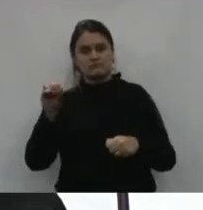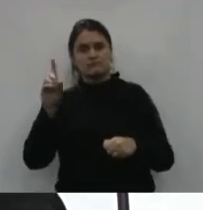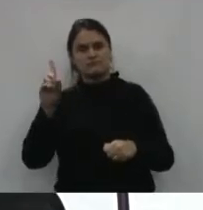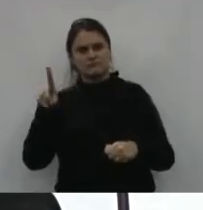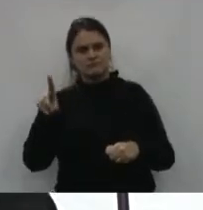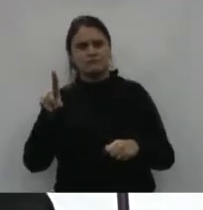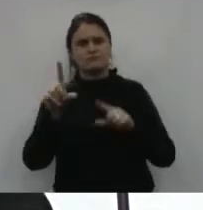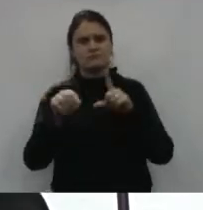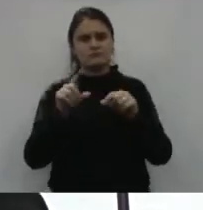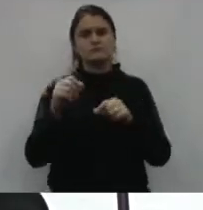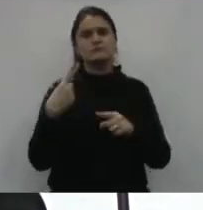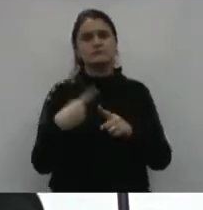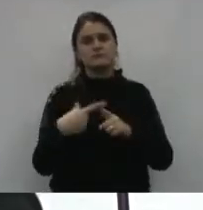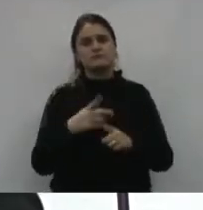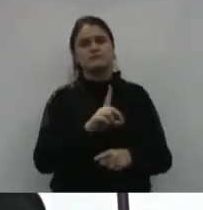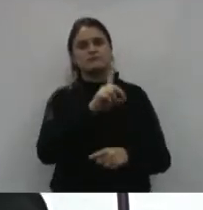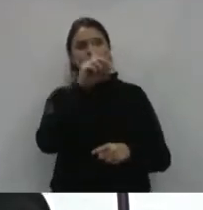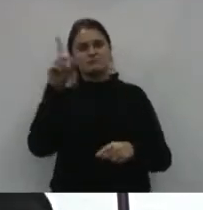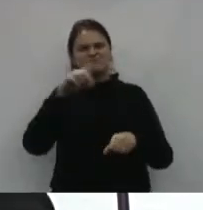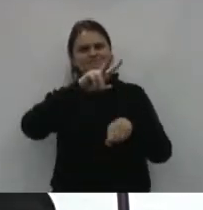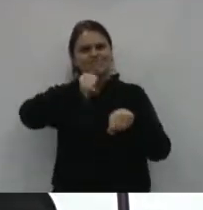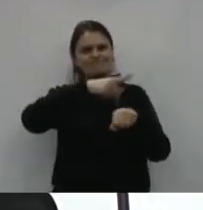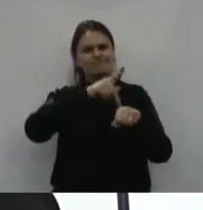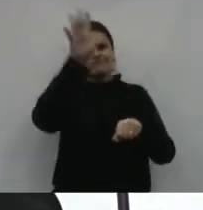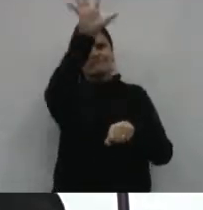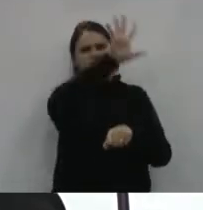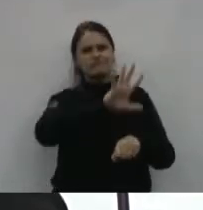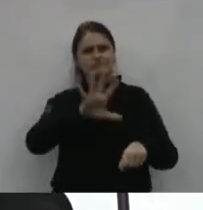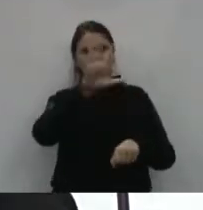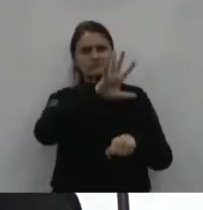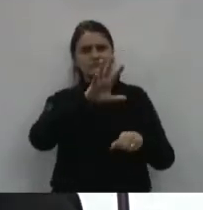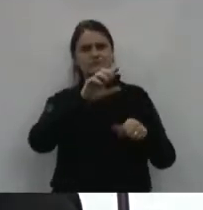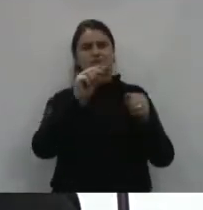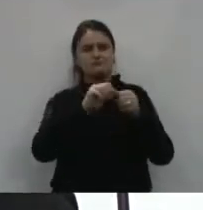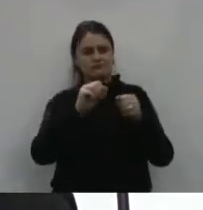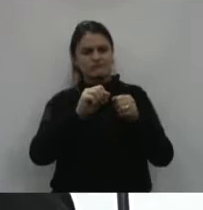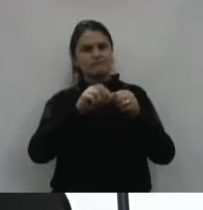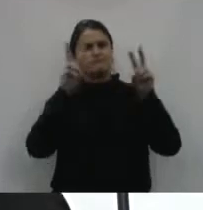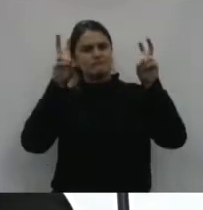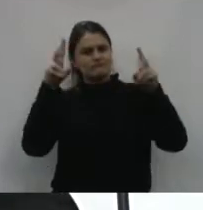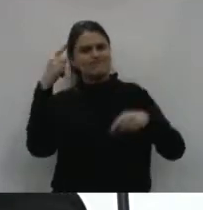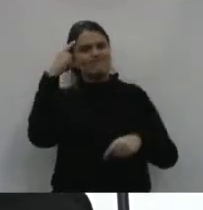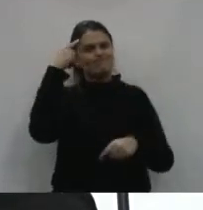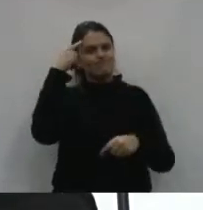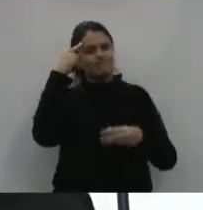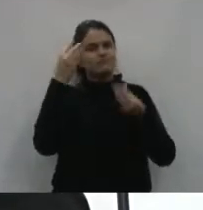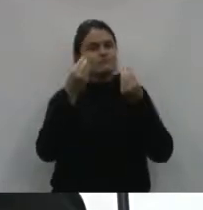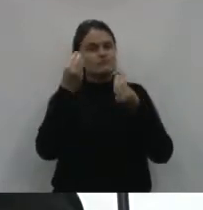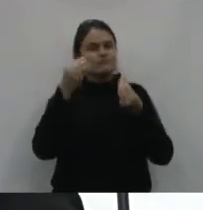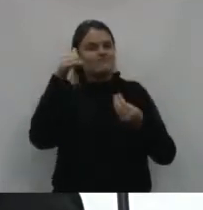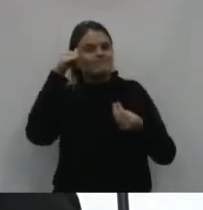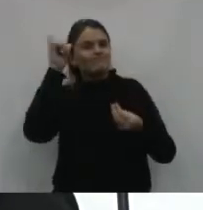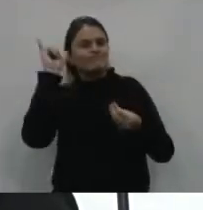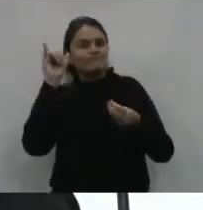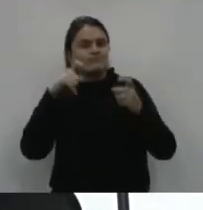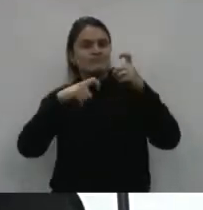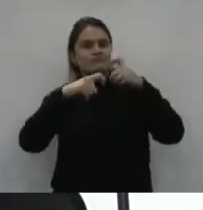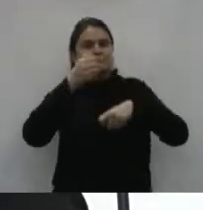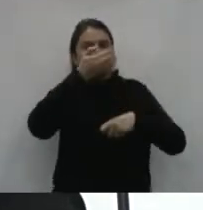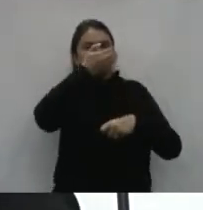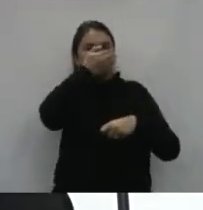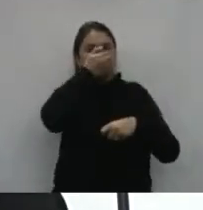alusão ao dia 18 de maio peça celebra o dia nacional de combate à exploração e abuso sexual infantil é